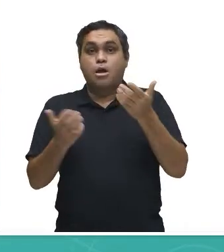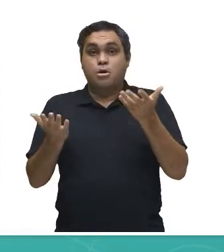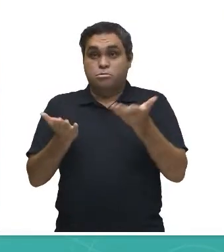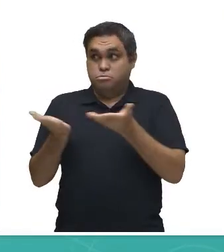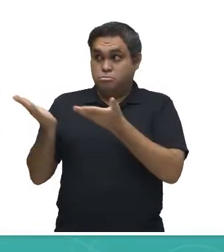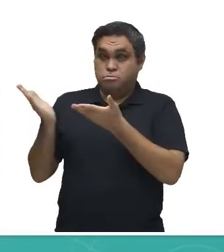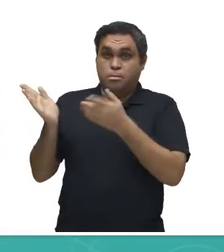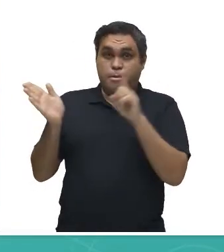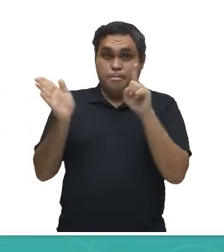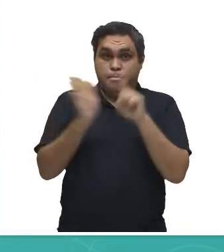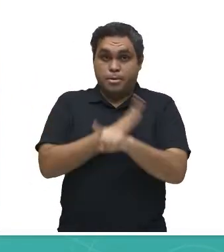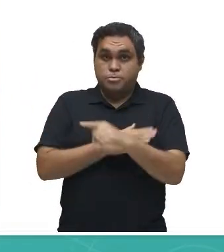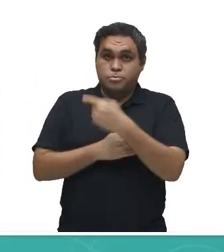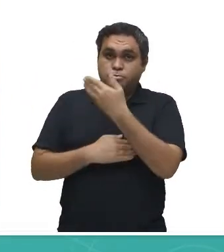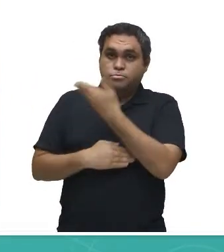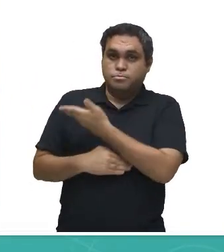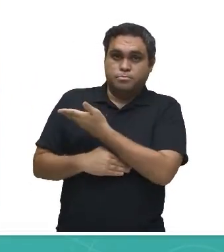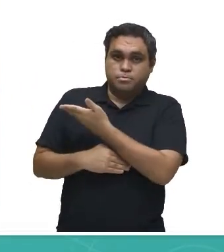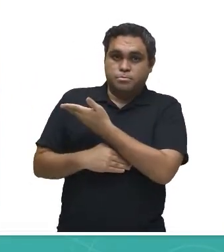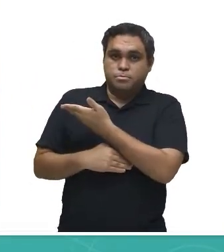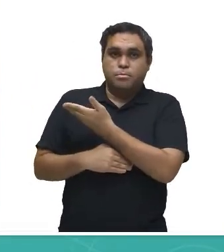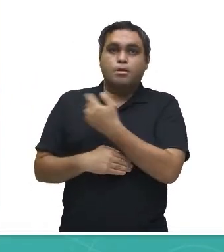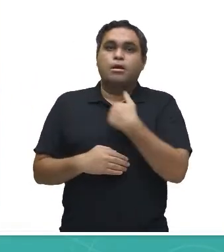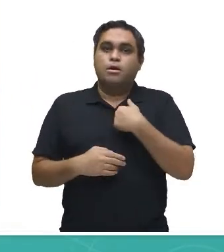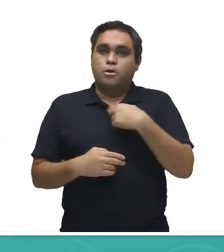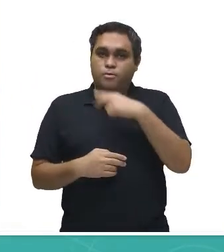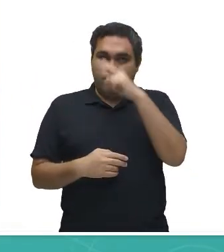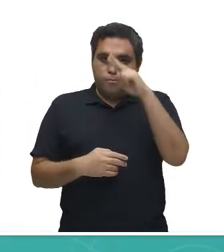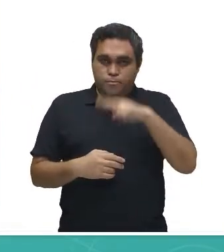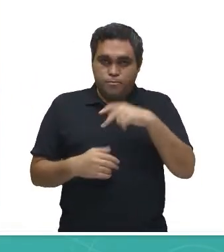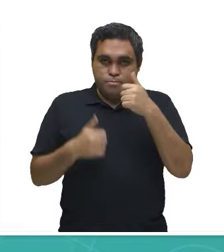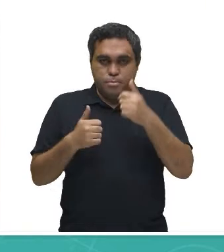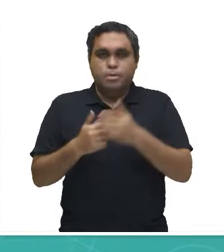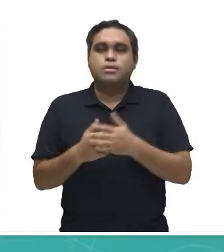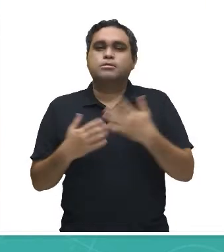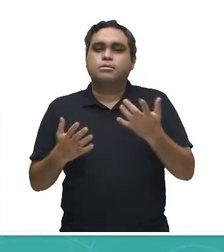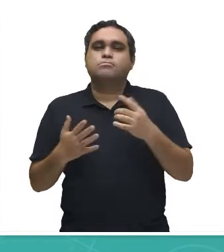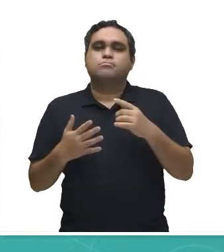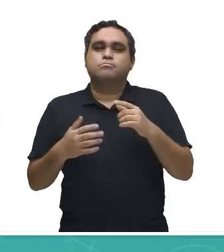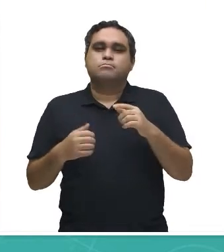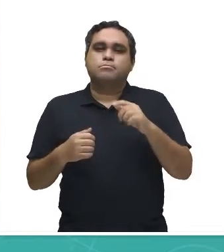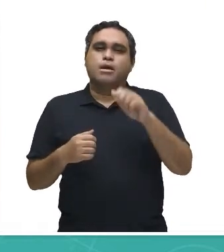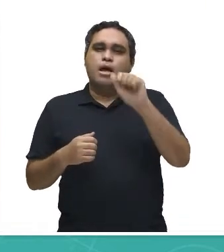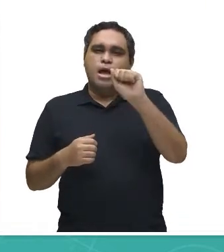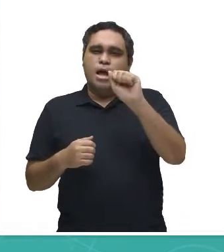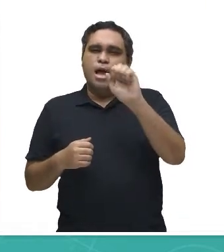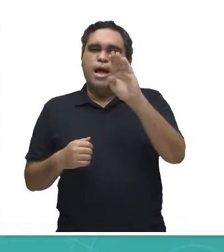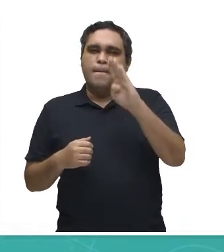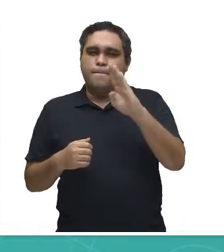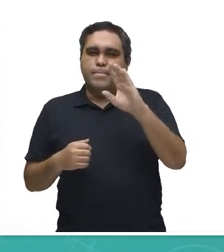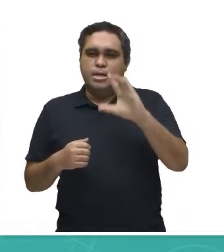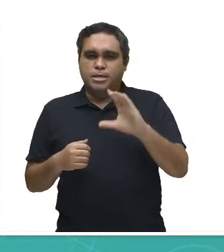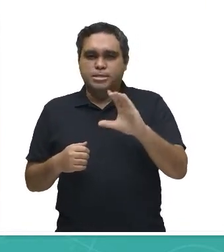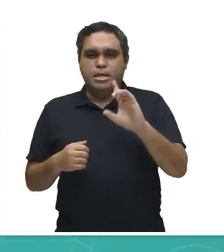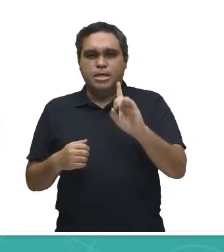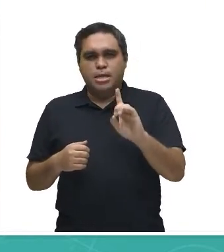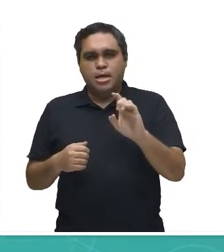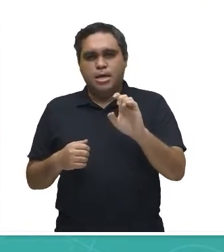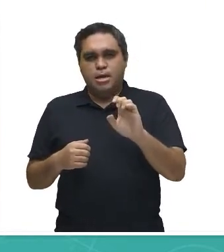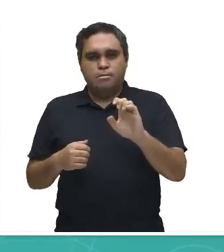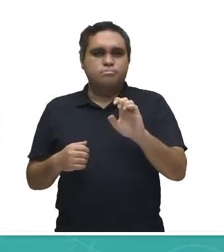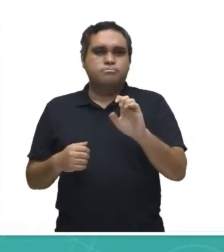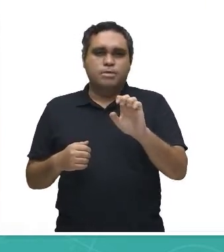ler aqui brevemente o enunciado para que vocês tenham tempo para responder. Assinale a alternativa que contém uma personalidade